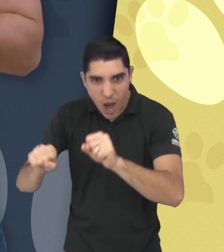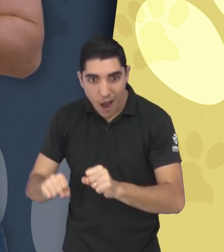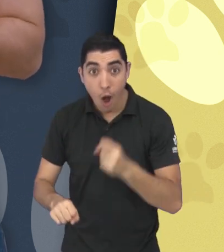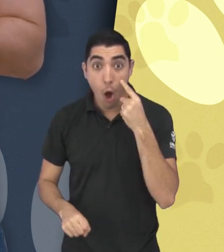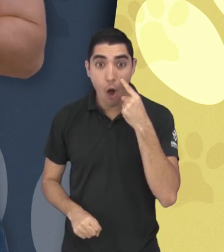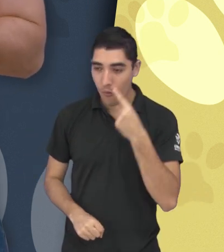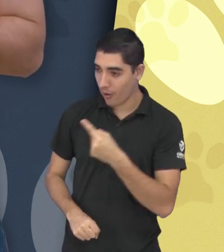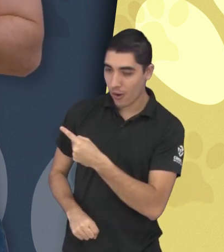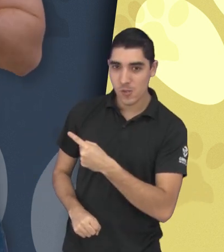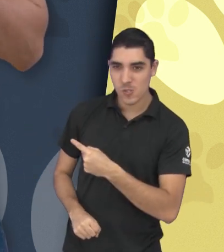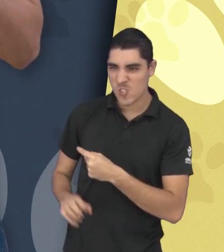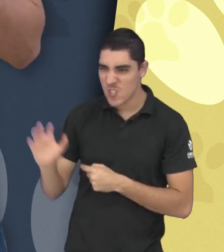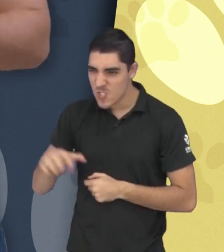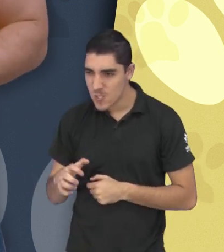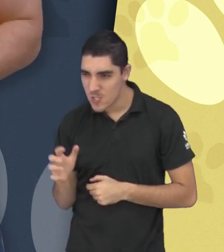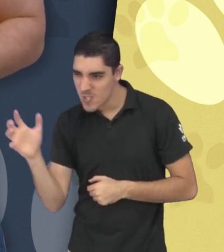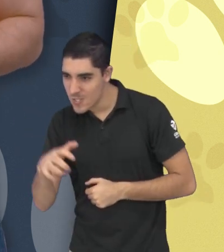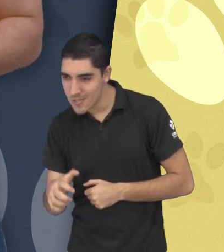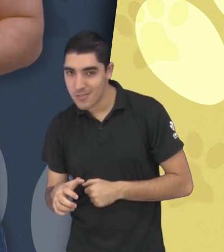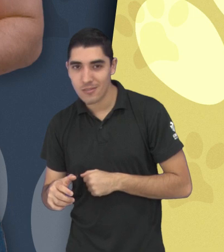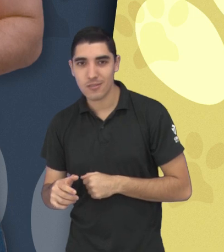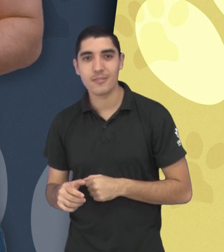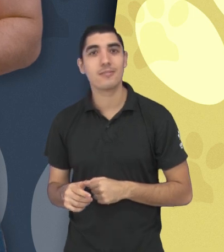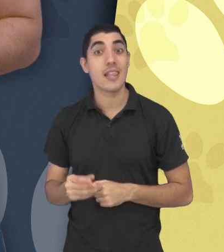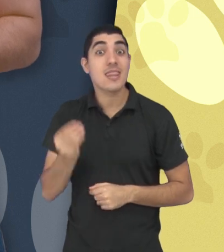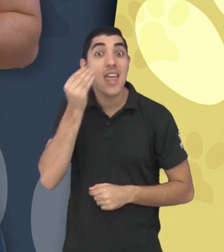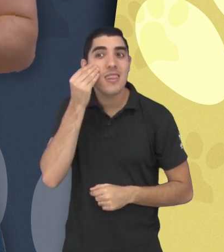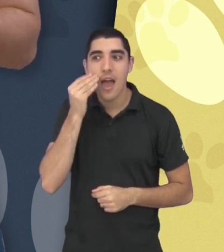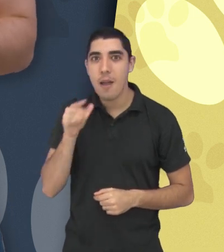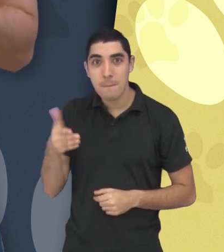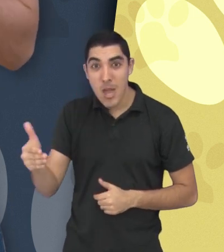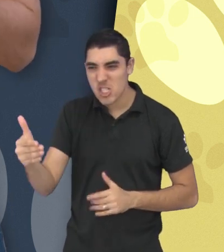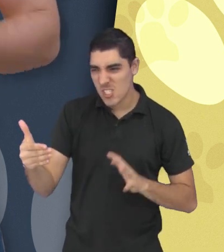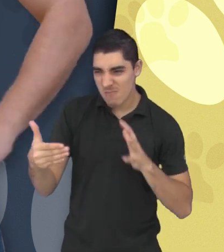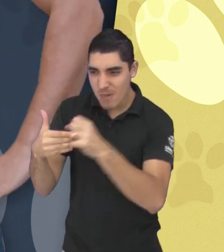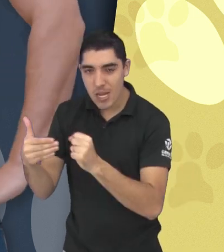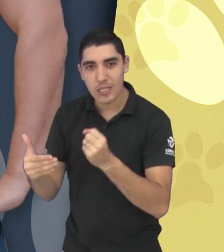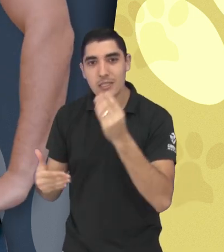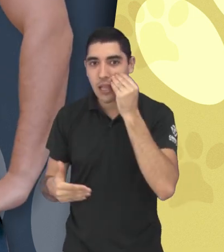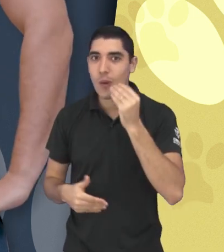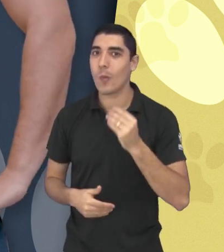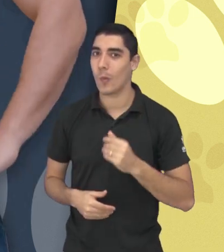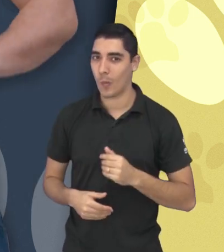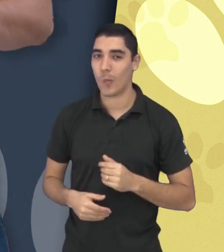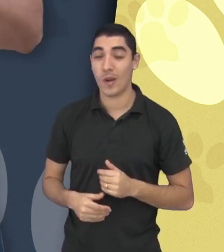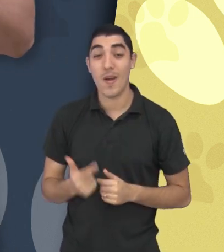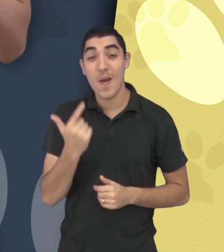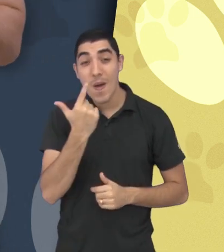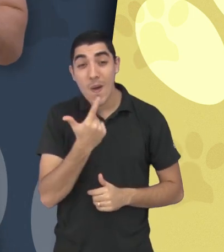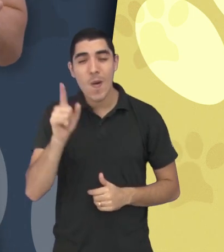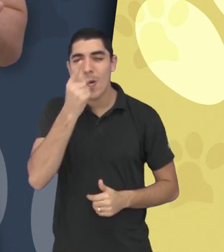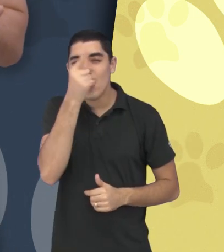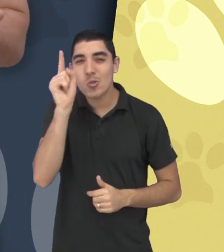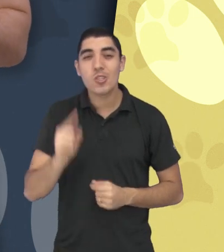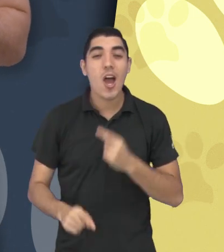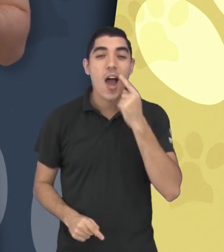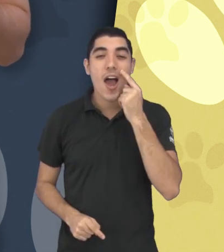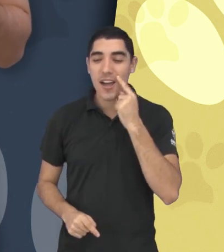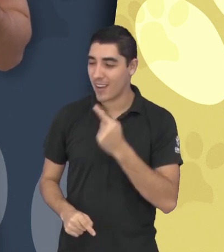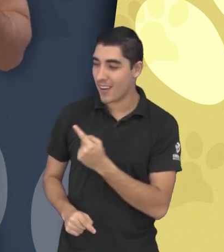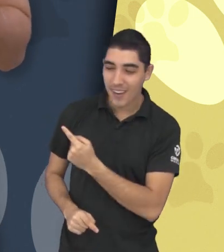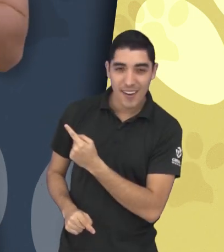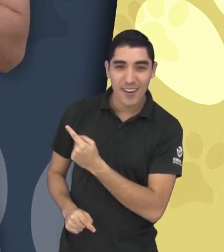comigo. Olha aí, ó, ele batendo a patinha no vidro do aquário, tentando pegar o peixe que estava lá dentro. E por último,